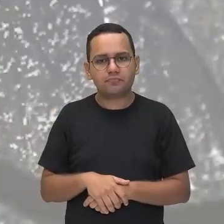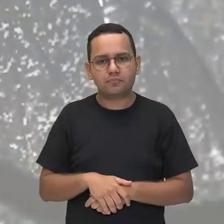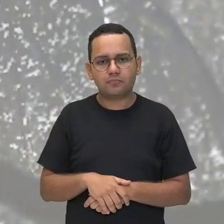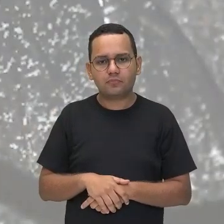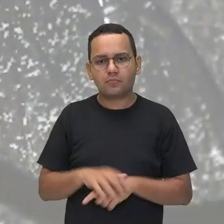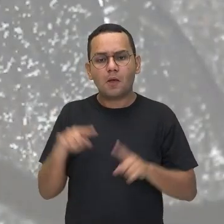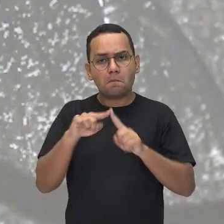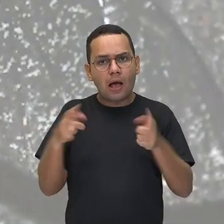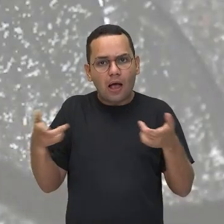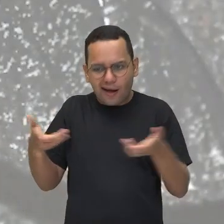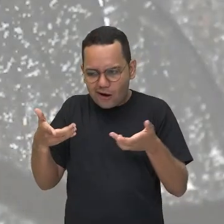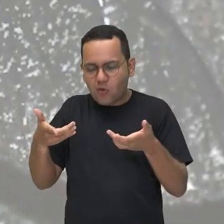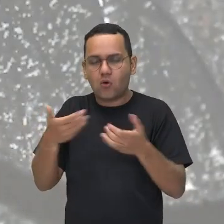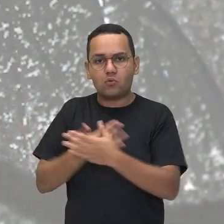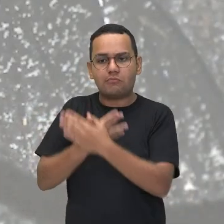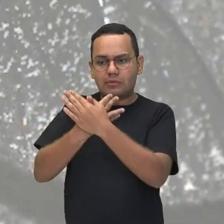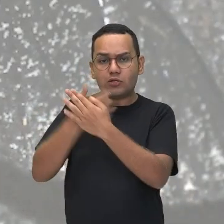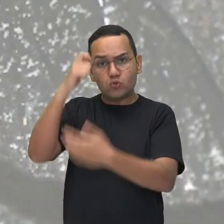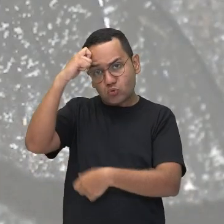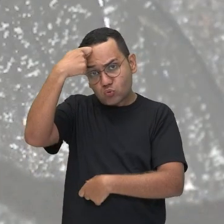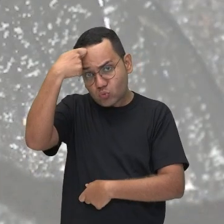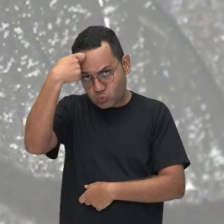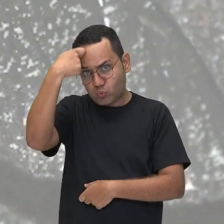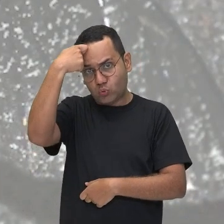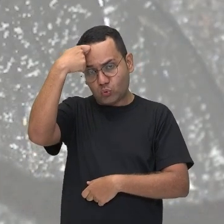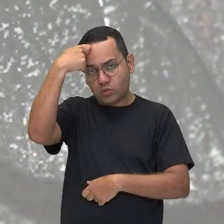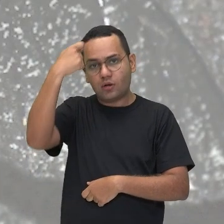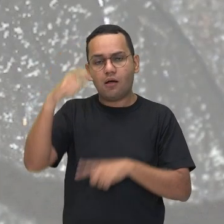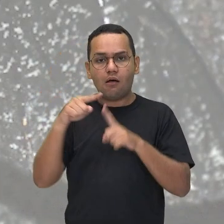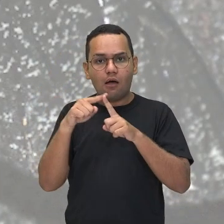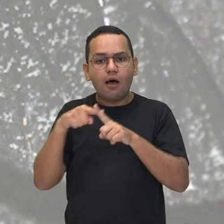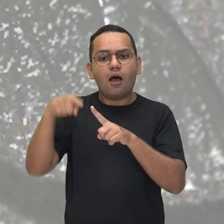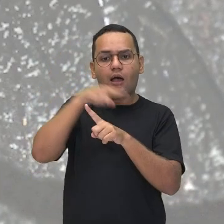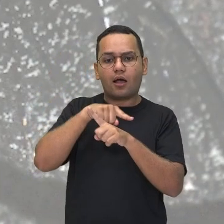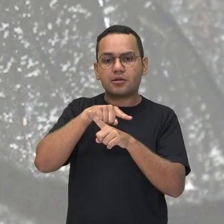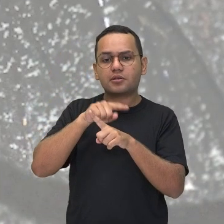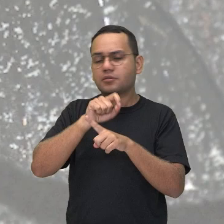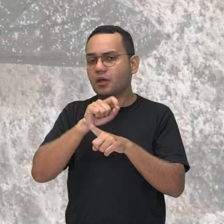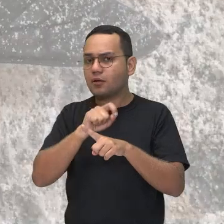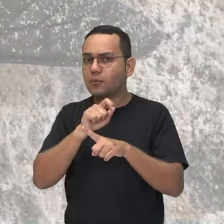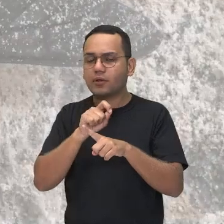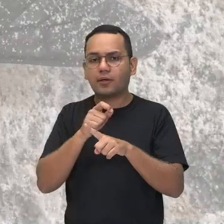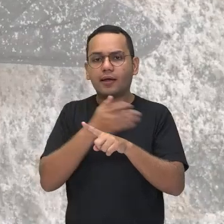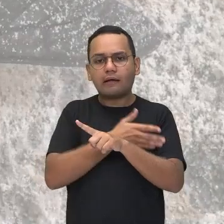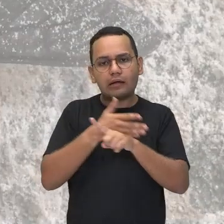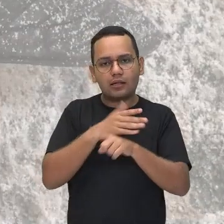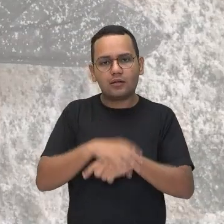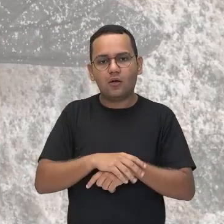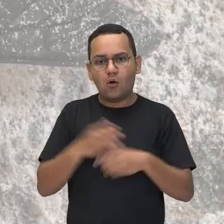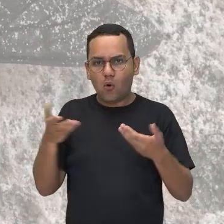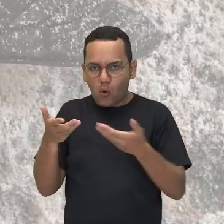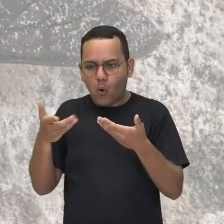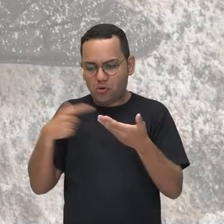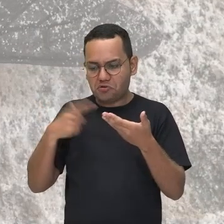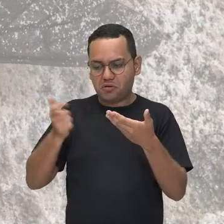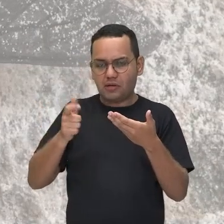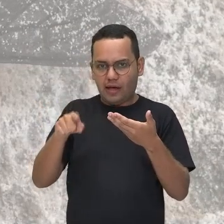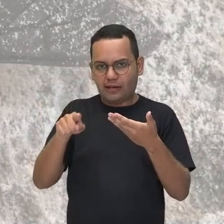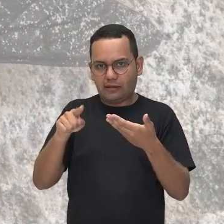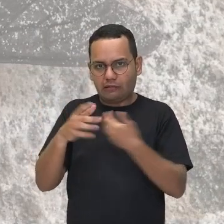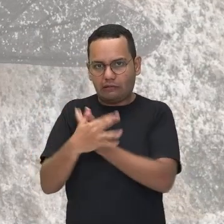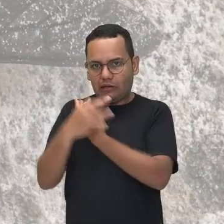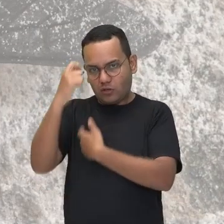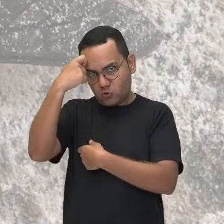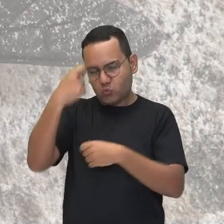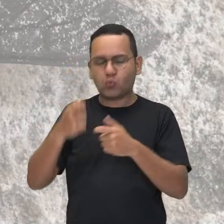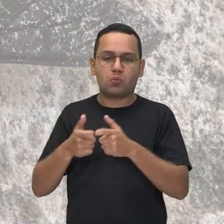com coloração escura, que antes eram menos comuns devido à seleção natural, tornaram-se mais predominantes, pois estavam